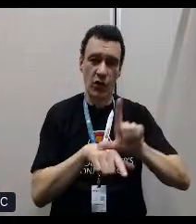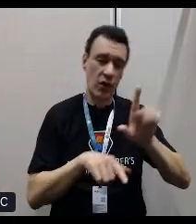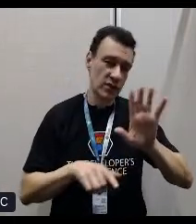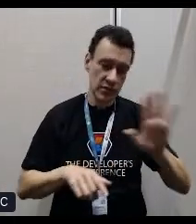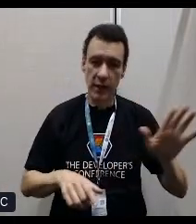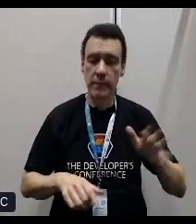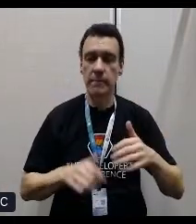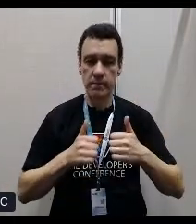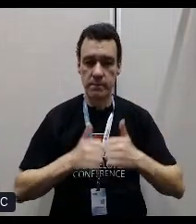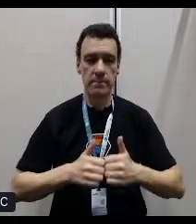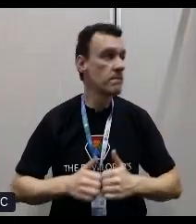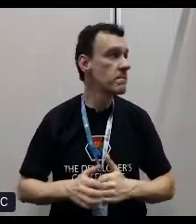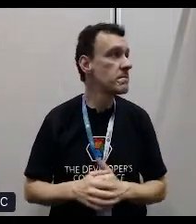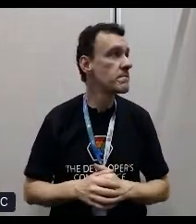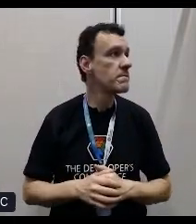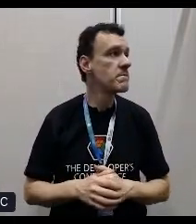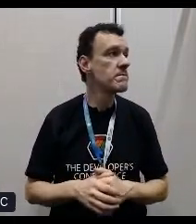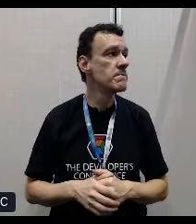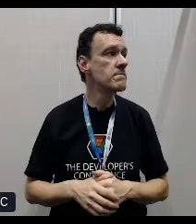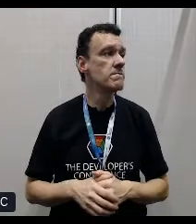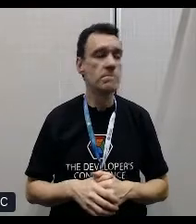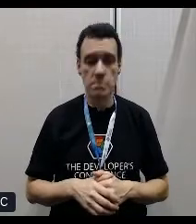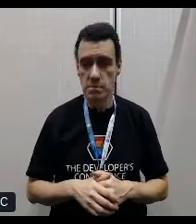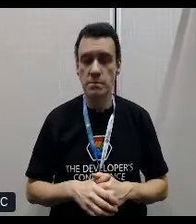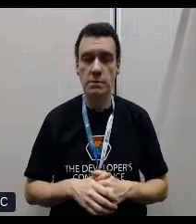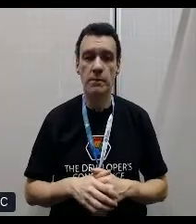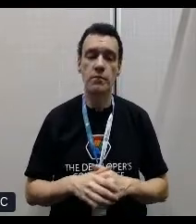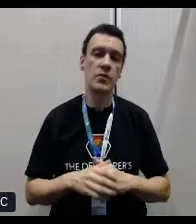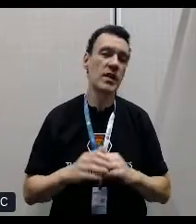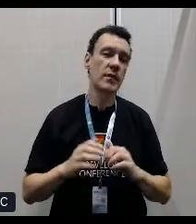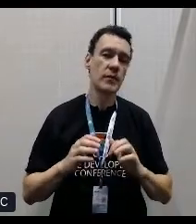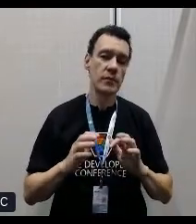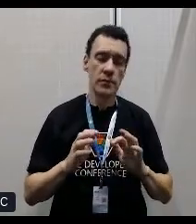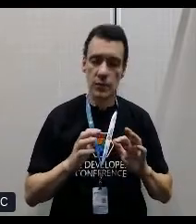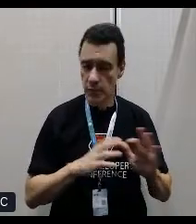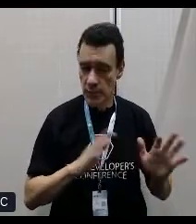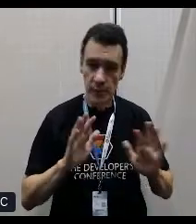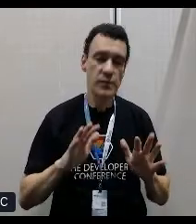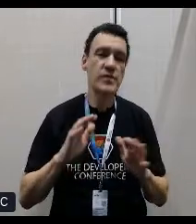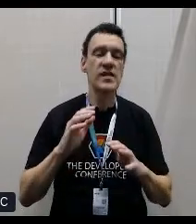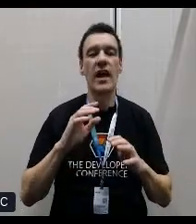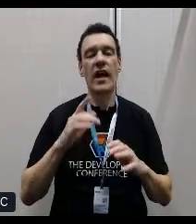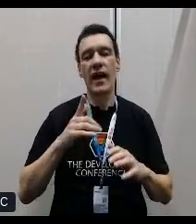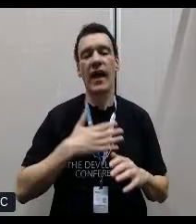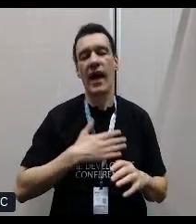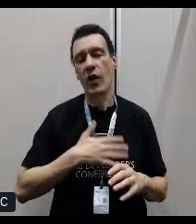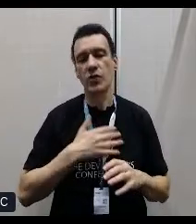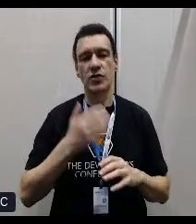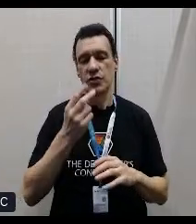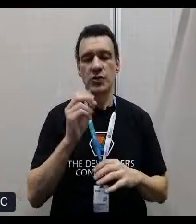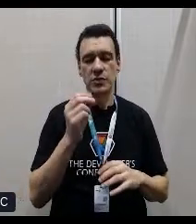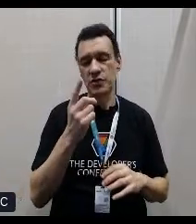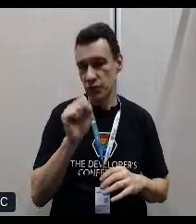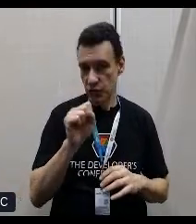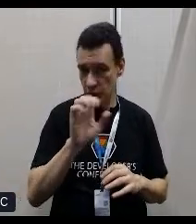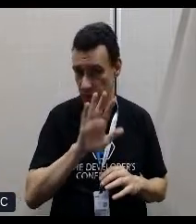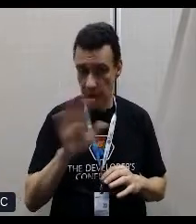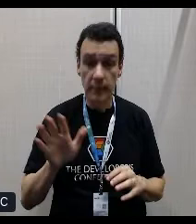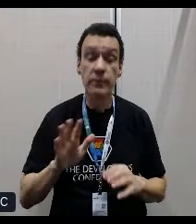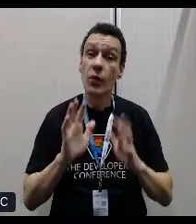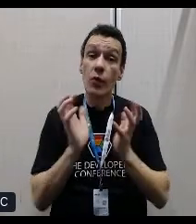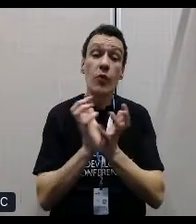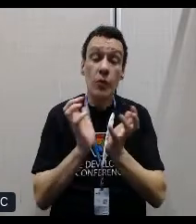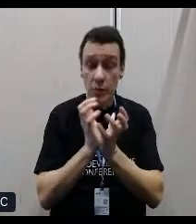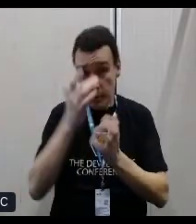também foi processado, foi multado lá em agosto de 2018 pela Imelda, e um coletivo de pessoas com deficiência